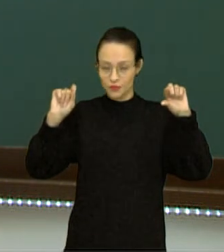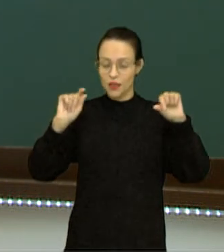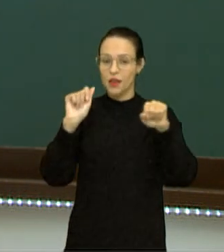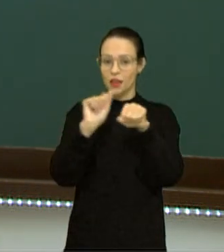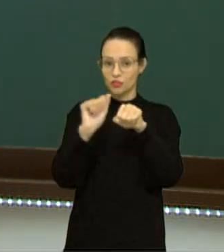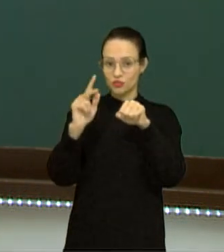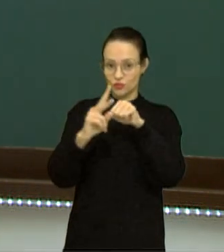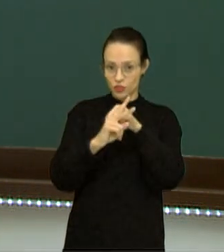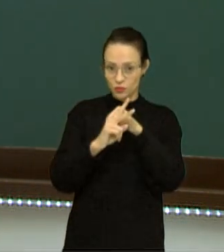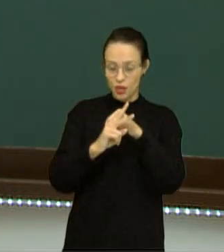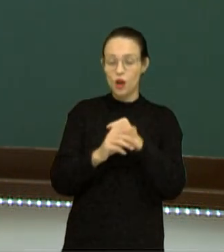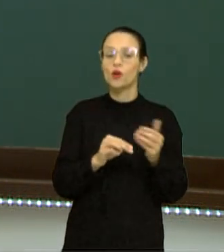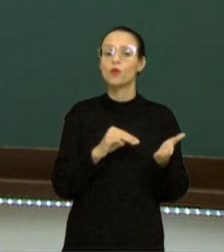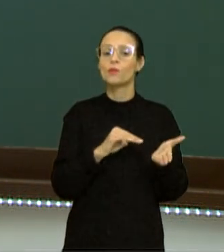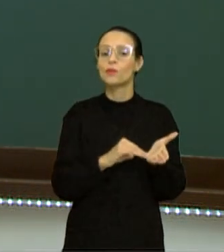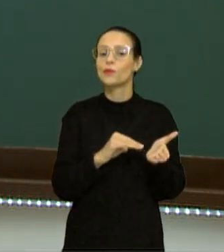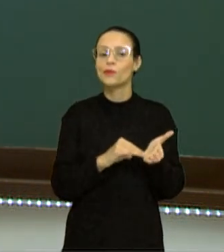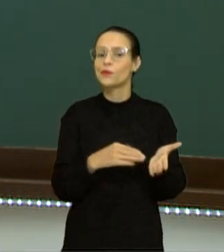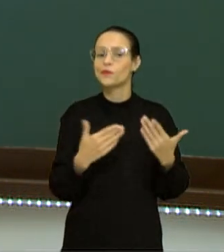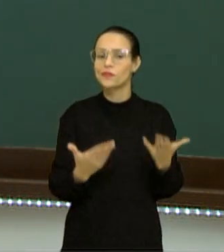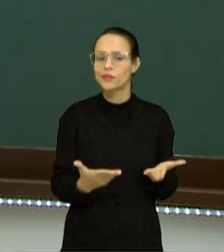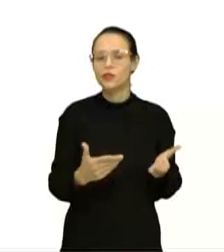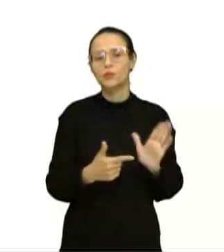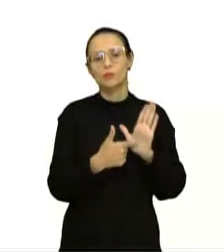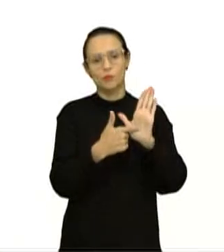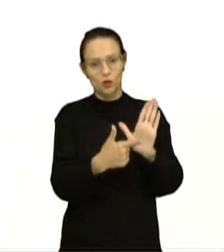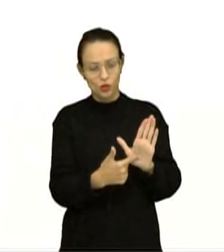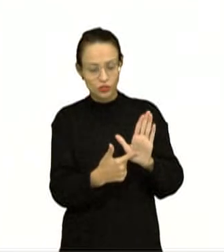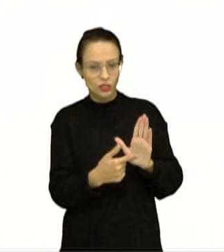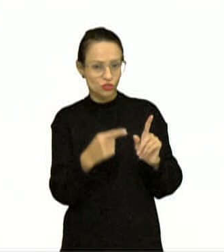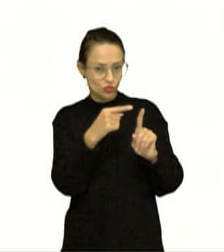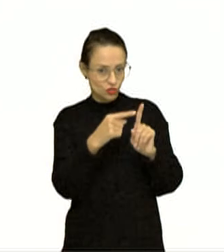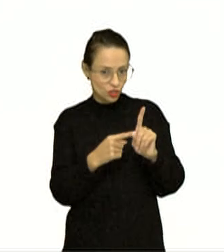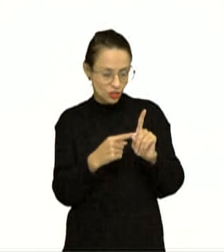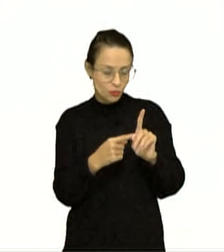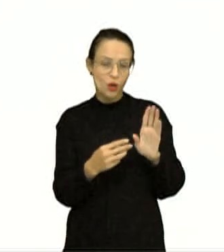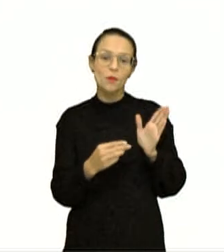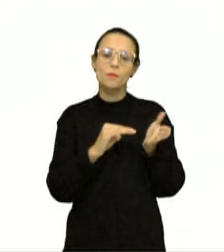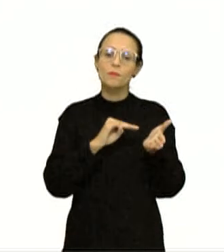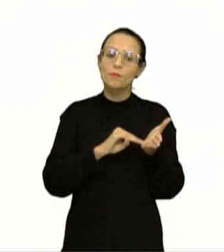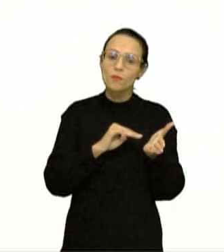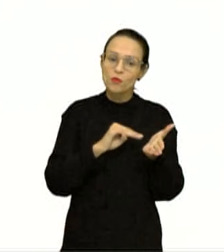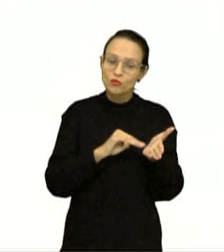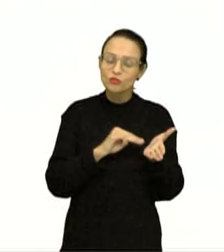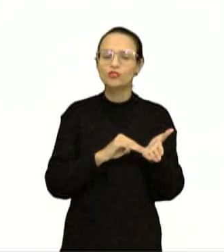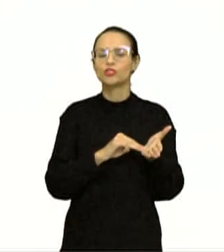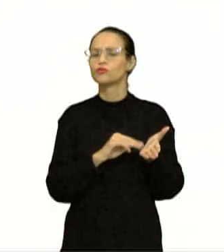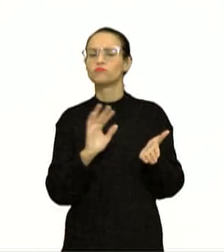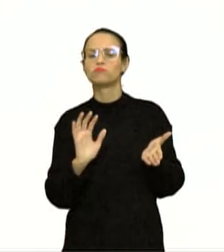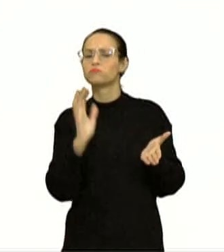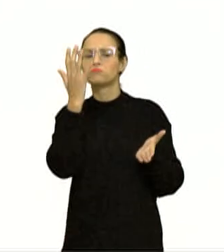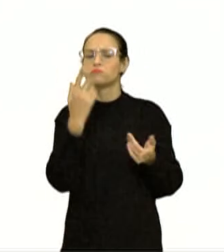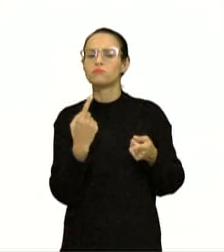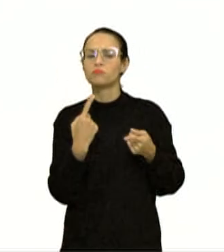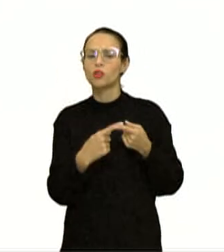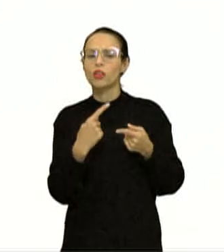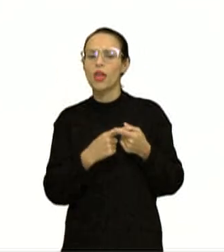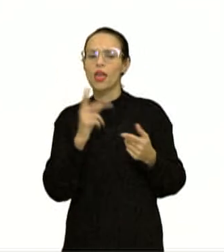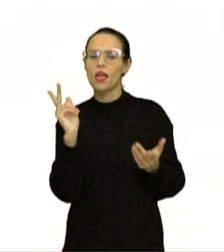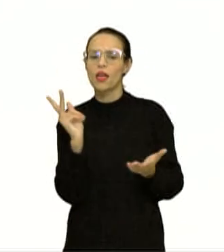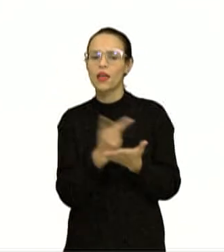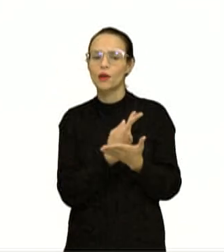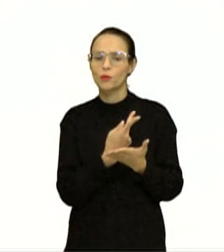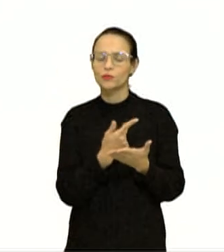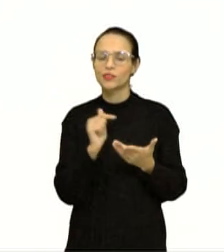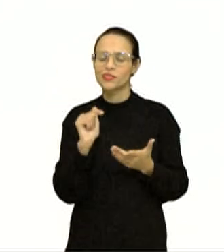adverbial causal, que ela expressa o quê? Oração de tal tipo indica a causa, o motivo que acarretou a